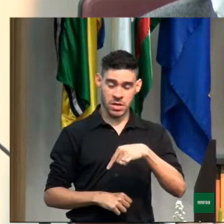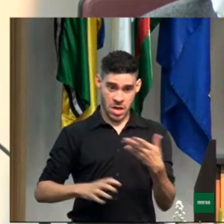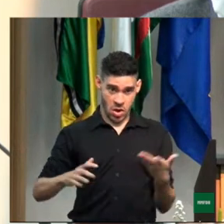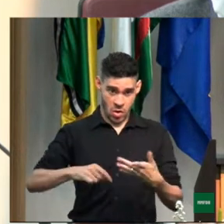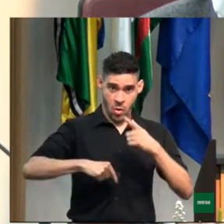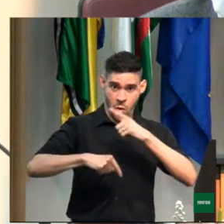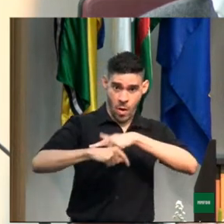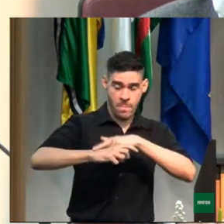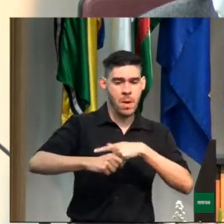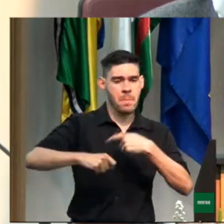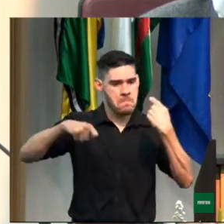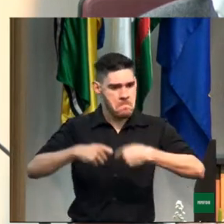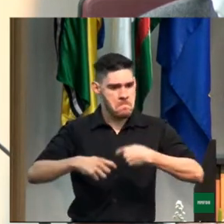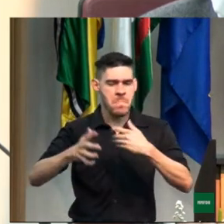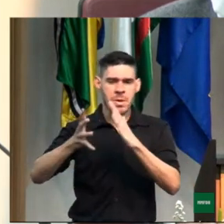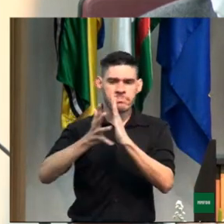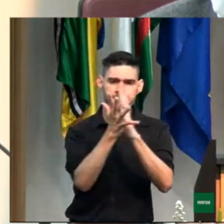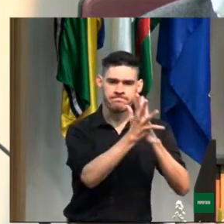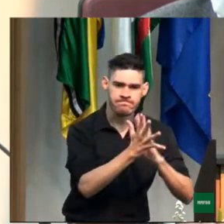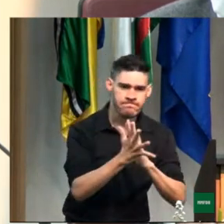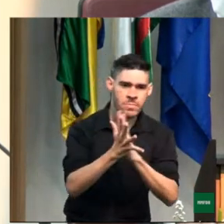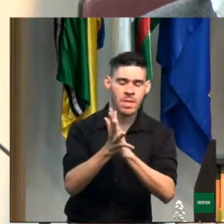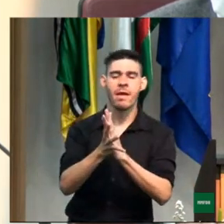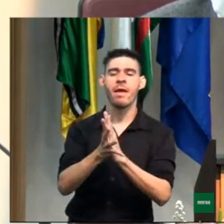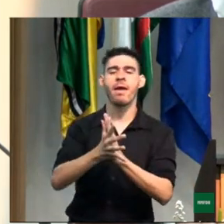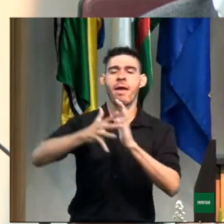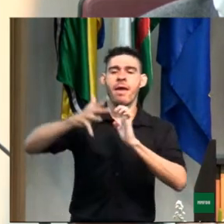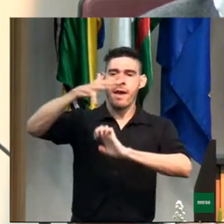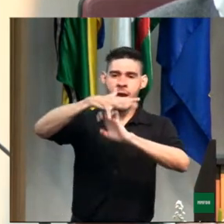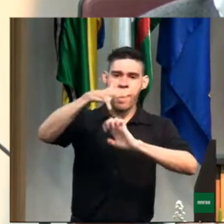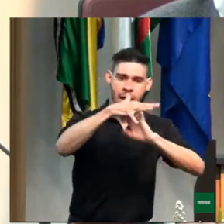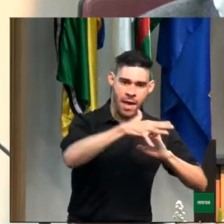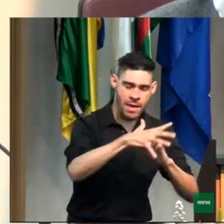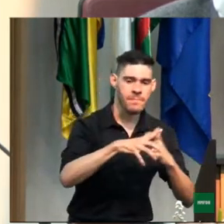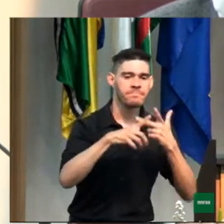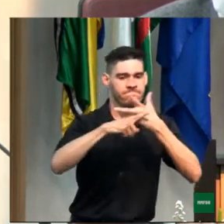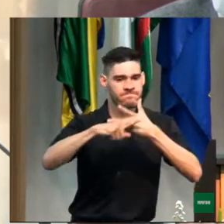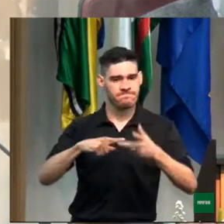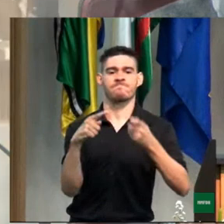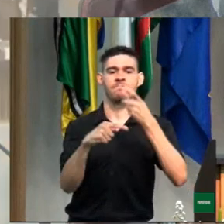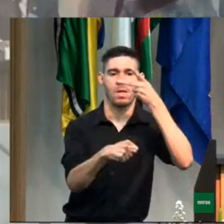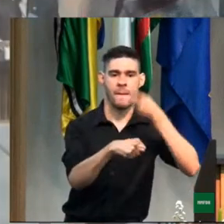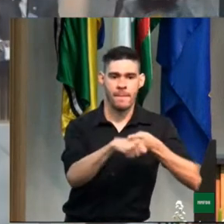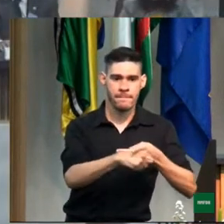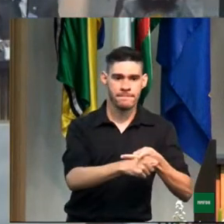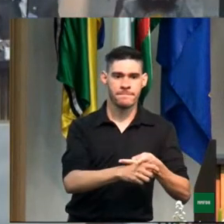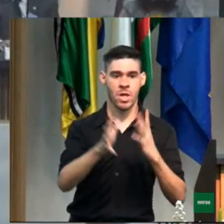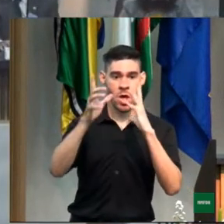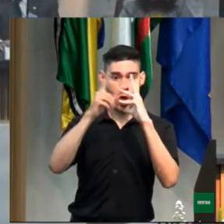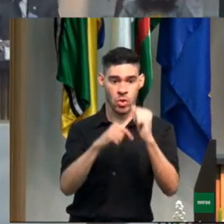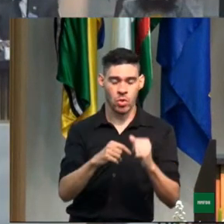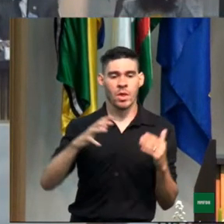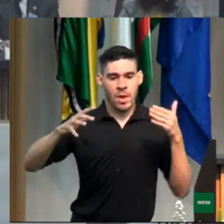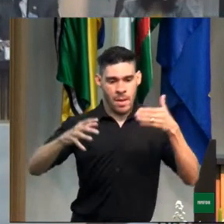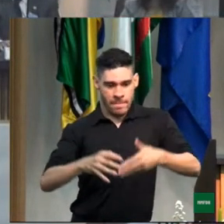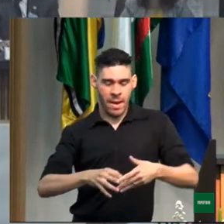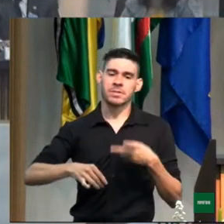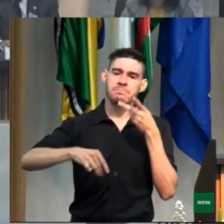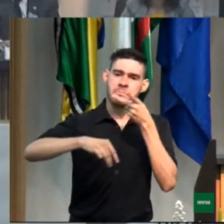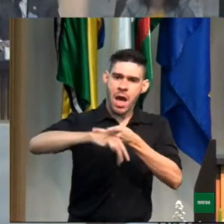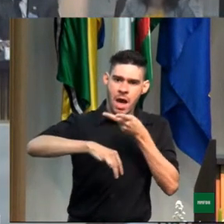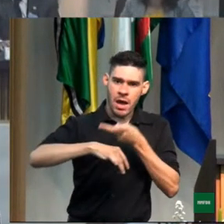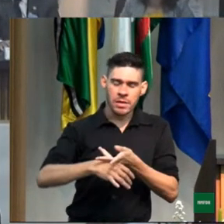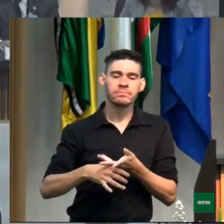parabenizar essas empresas vencedoras e todas que participaram desse prêmio. Mas essas, em especial, nós temos